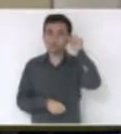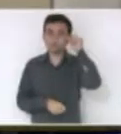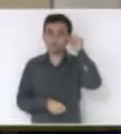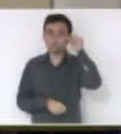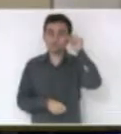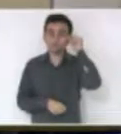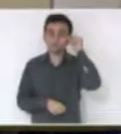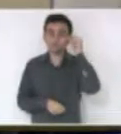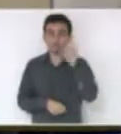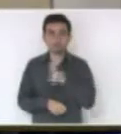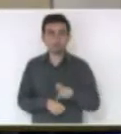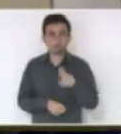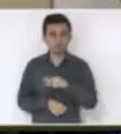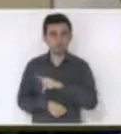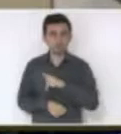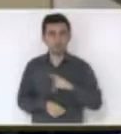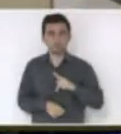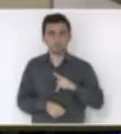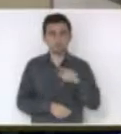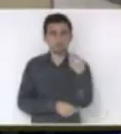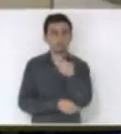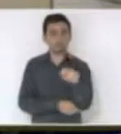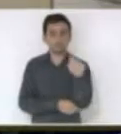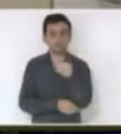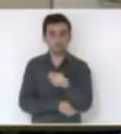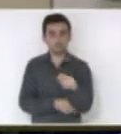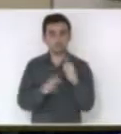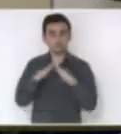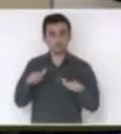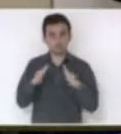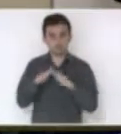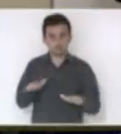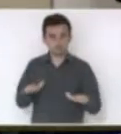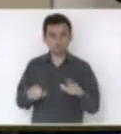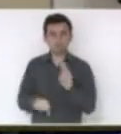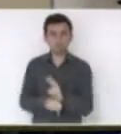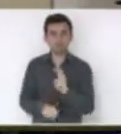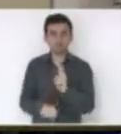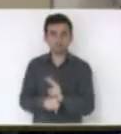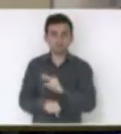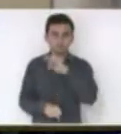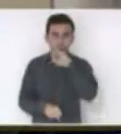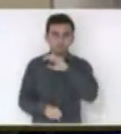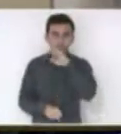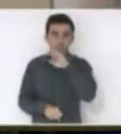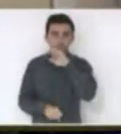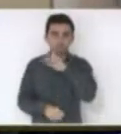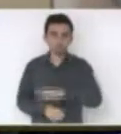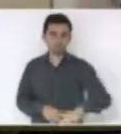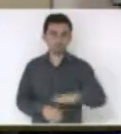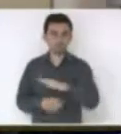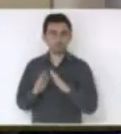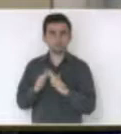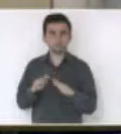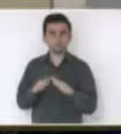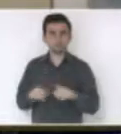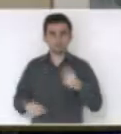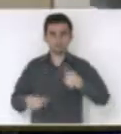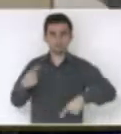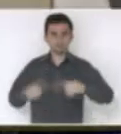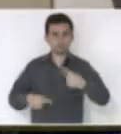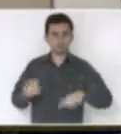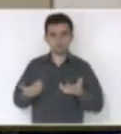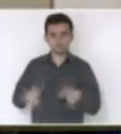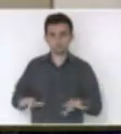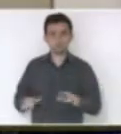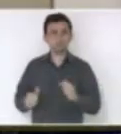declara de utilidade pública a Associação Brusquense de Proteção aos Animais de Brusque, em discussão, não haveria o que discutir em